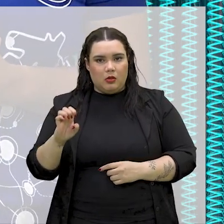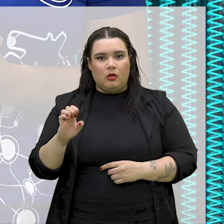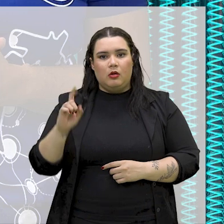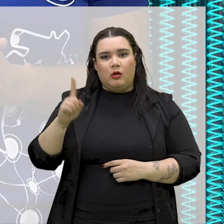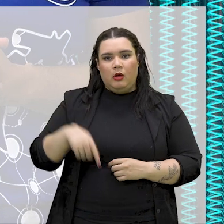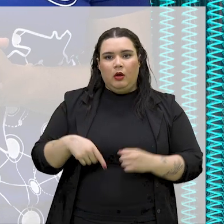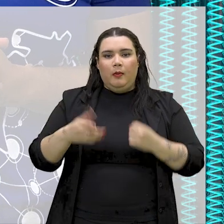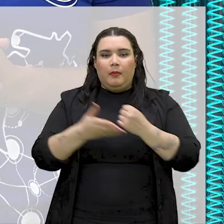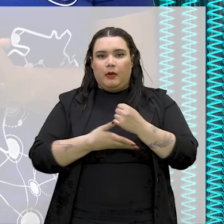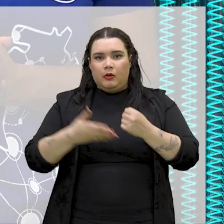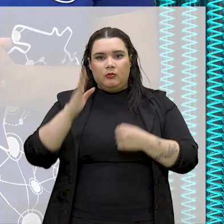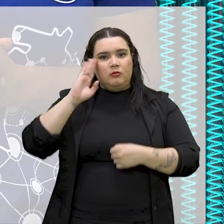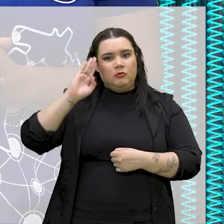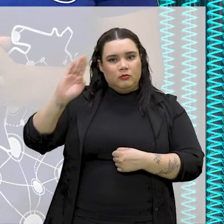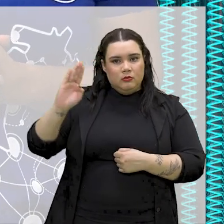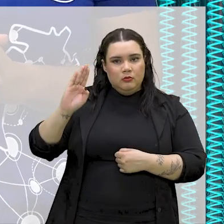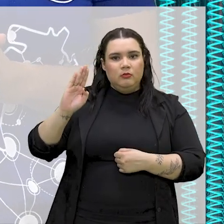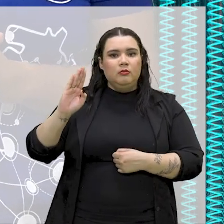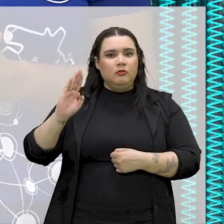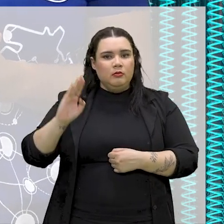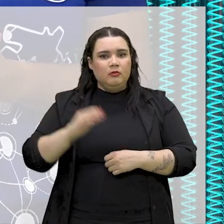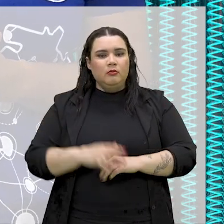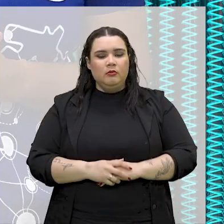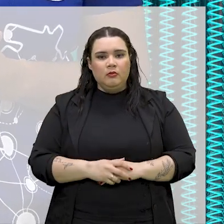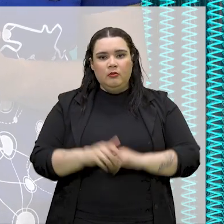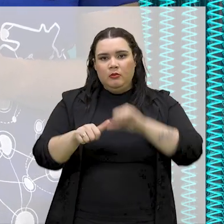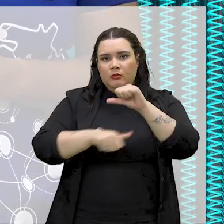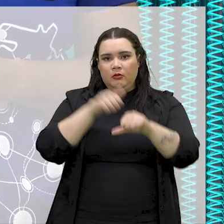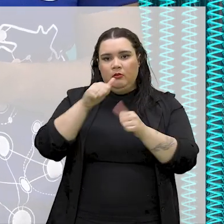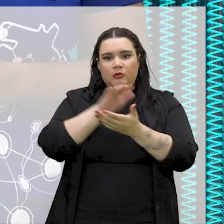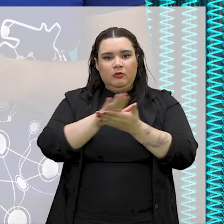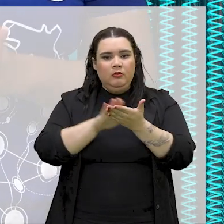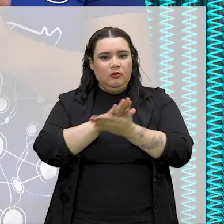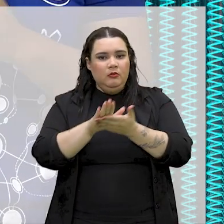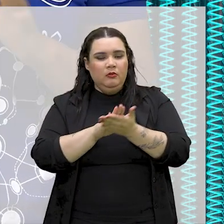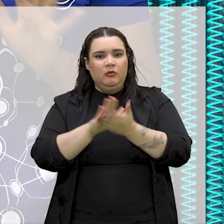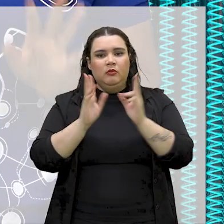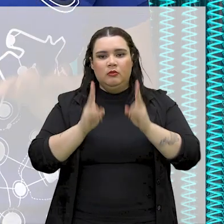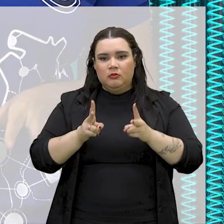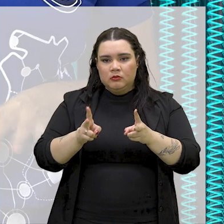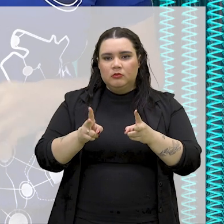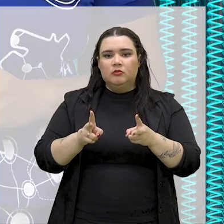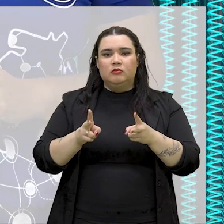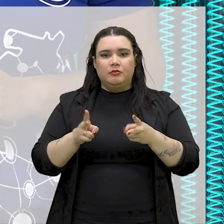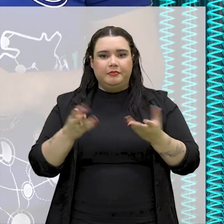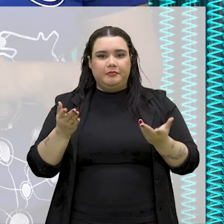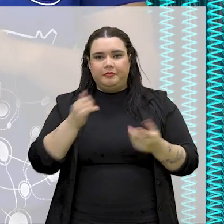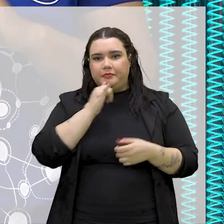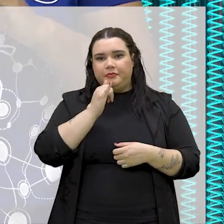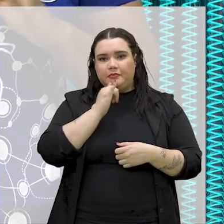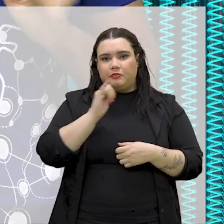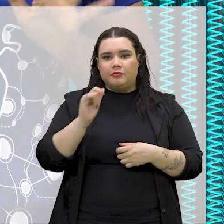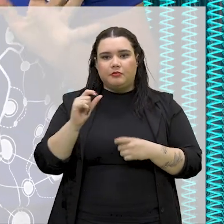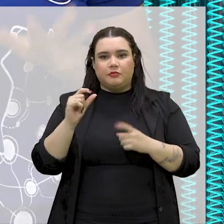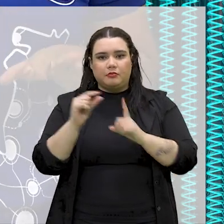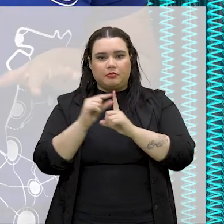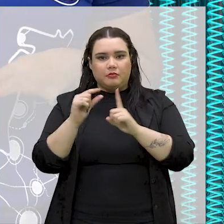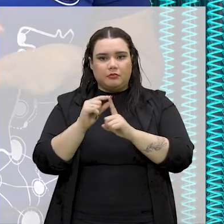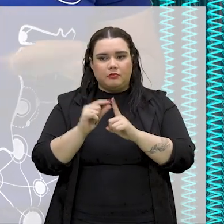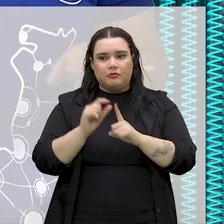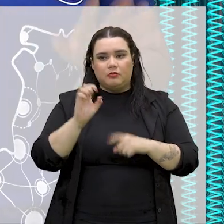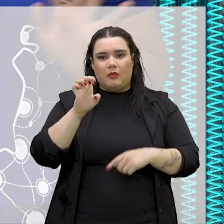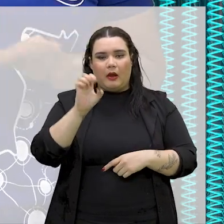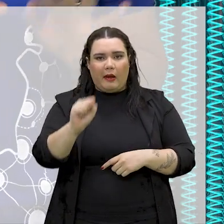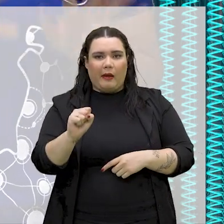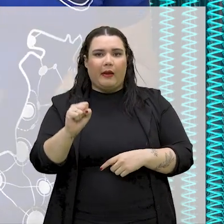base, na sua forma principal, e ele não sofre modificação. Não coloque em ing, não coloque em